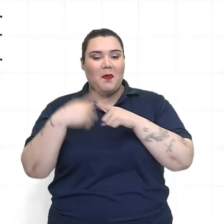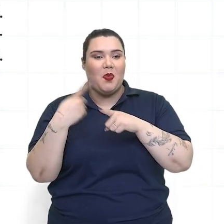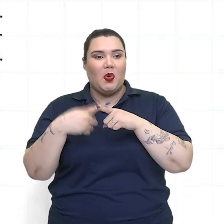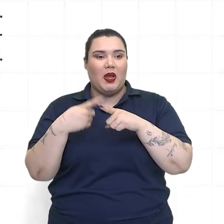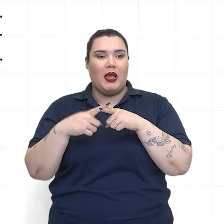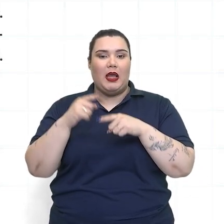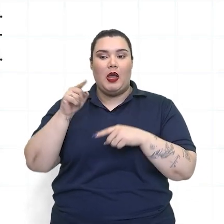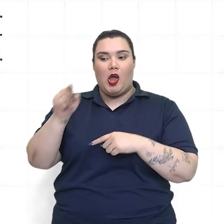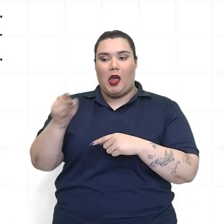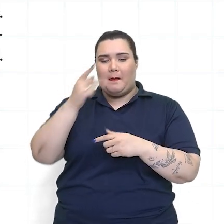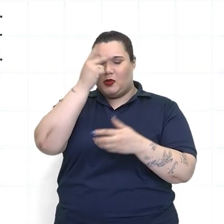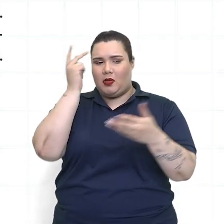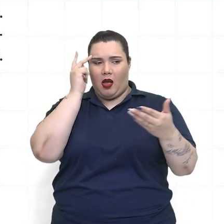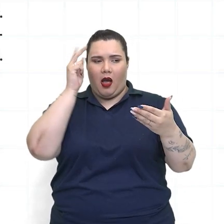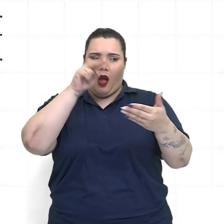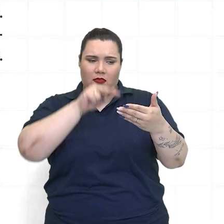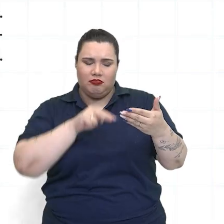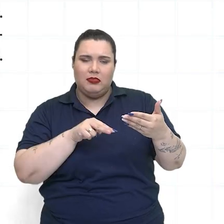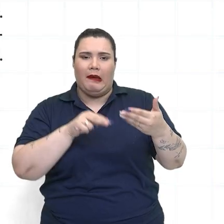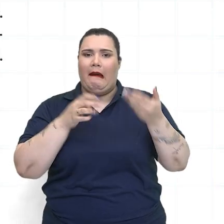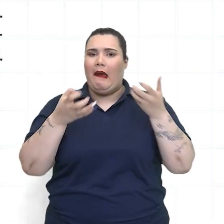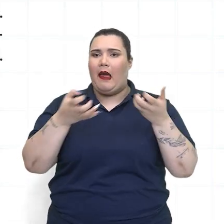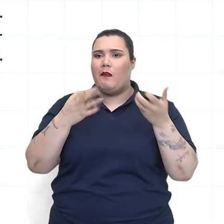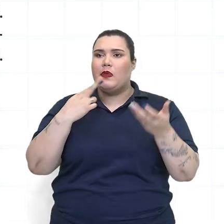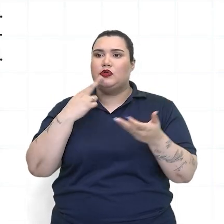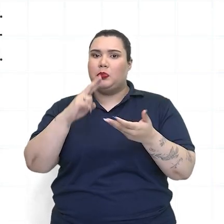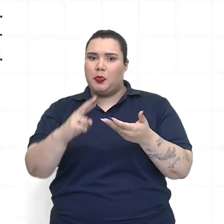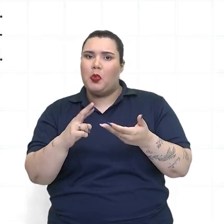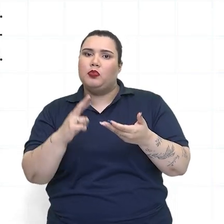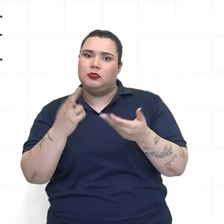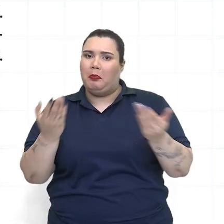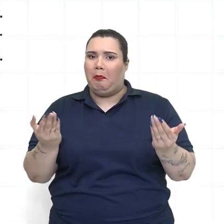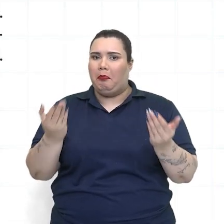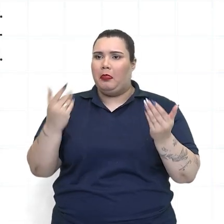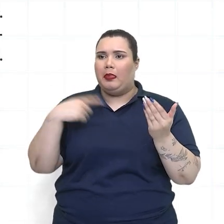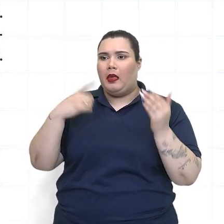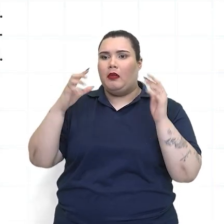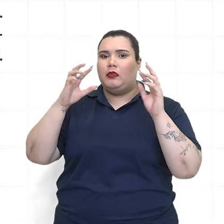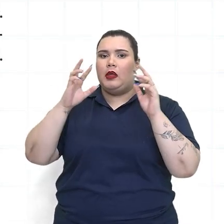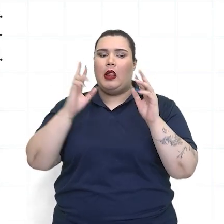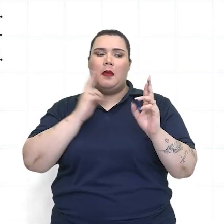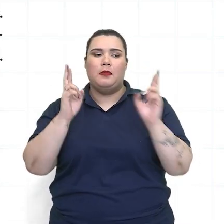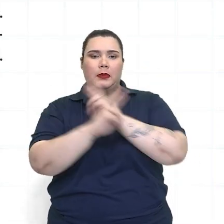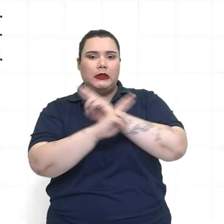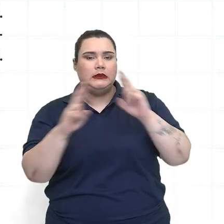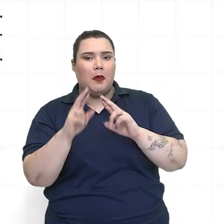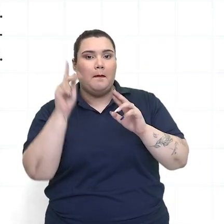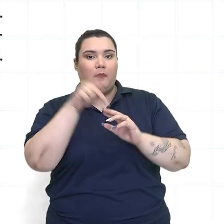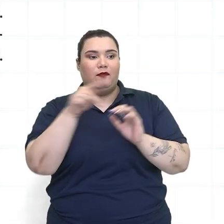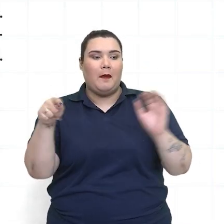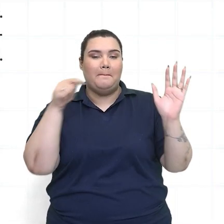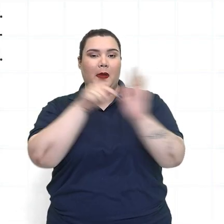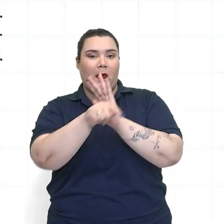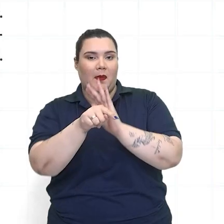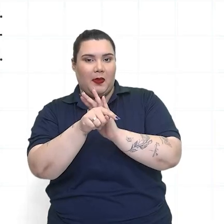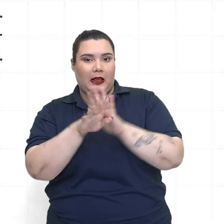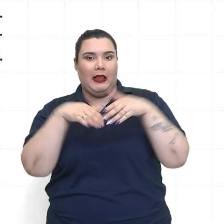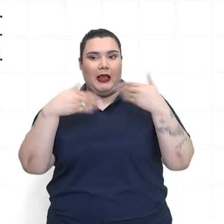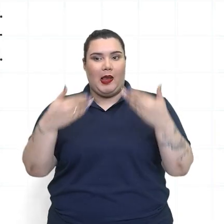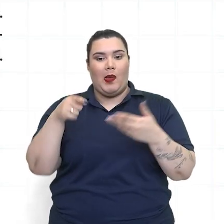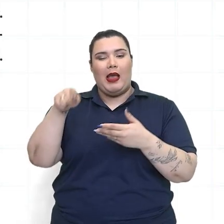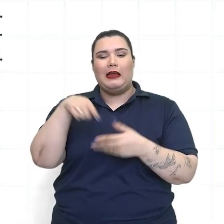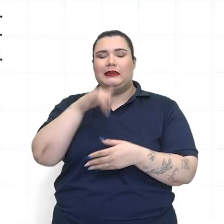resposta séria, né? Ou matemática, a pergunta da professora, né? Então, provavelmente, essa era uma aula de